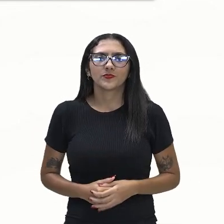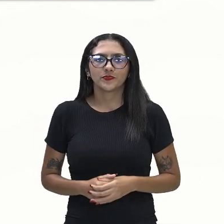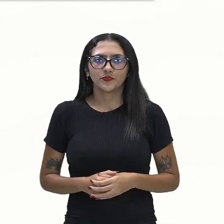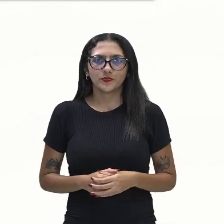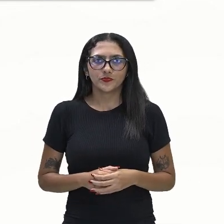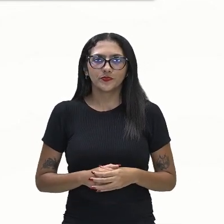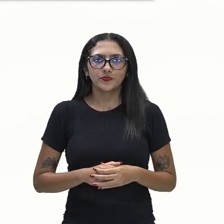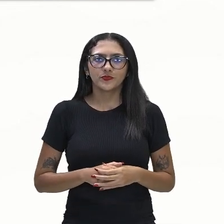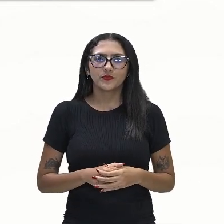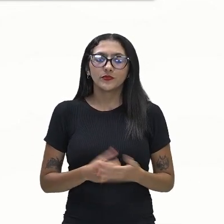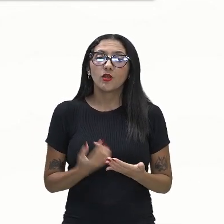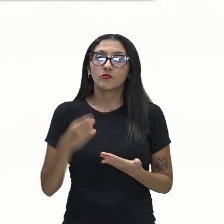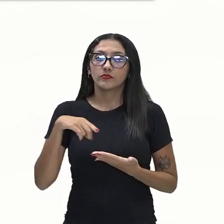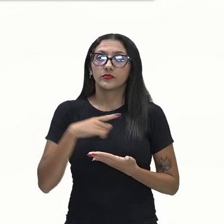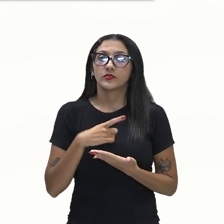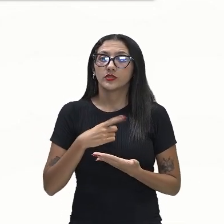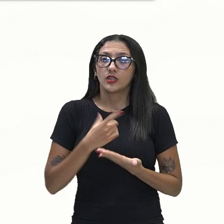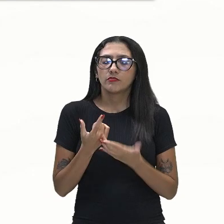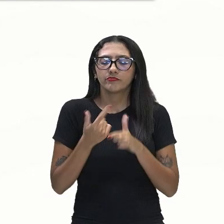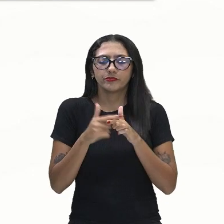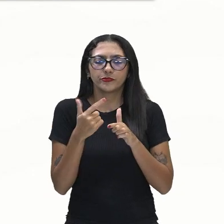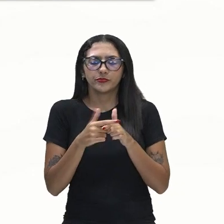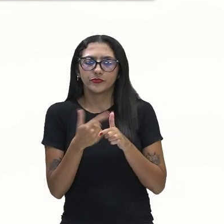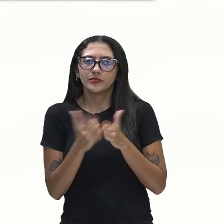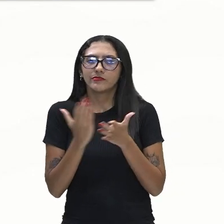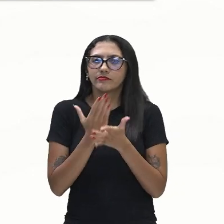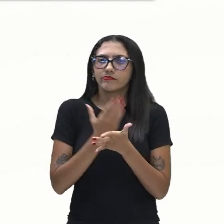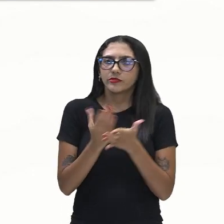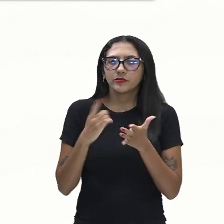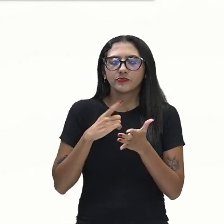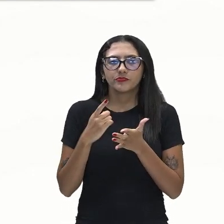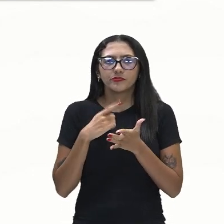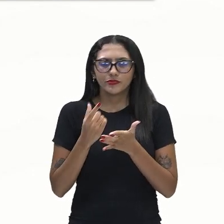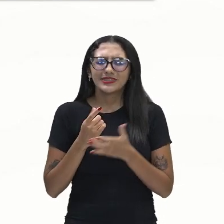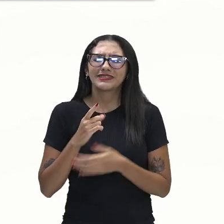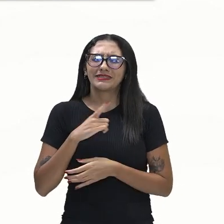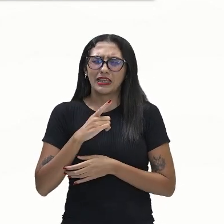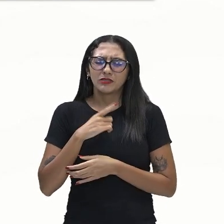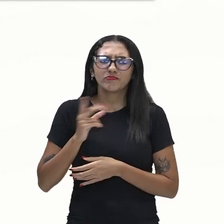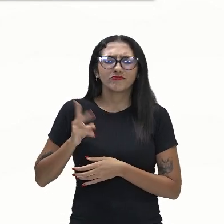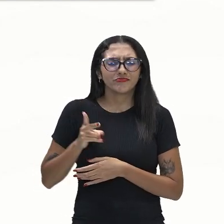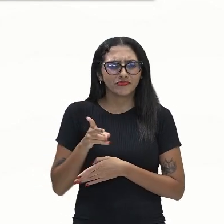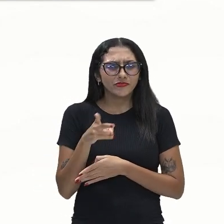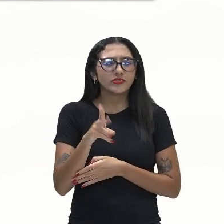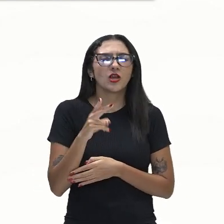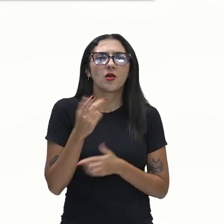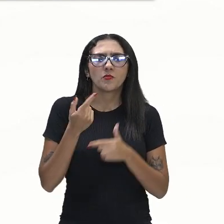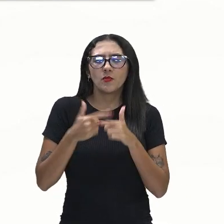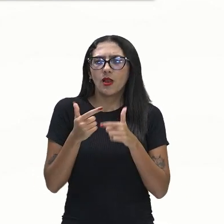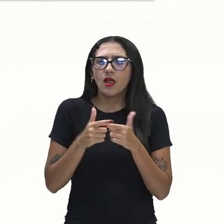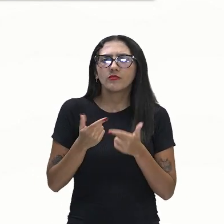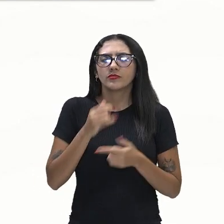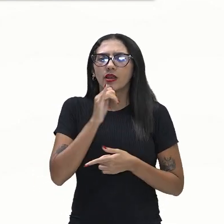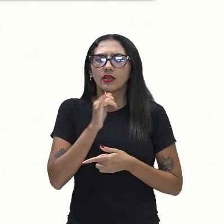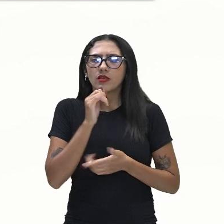estes impactos que podem causar e têm causado muito a perda